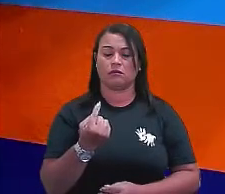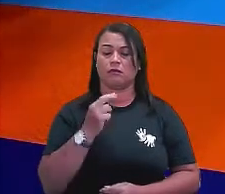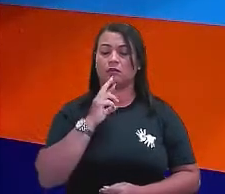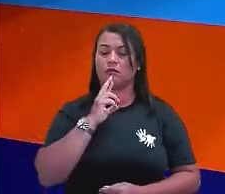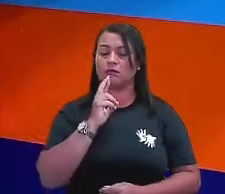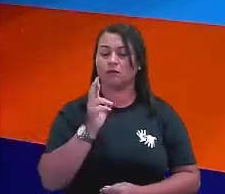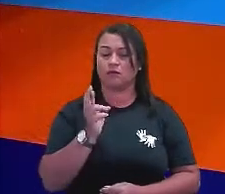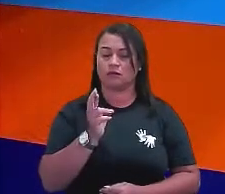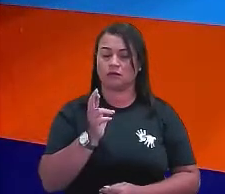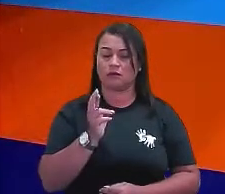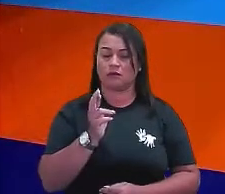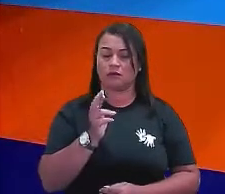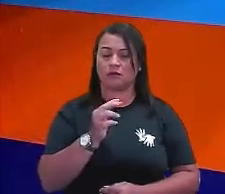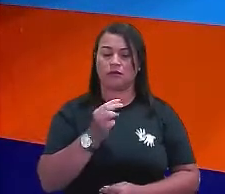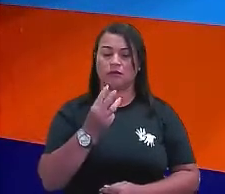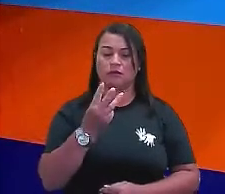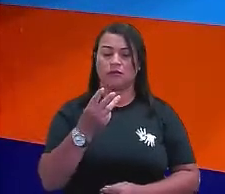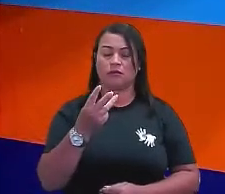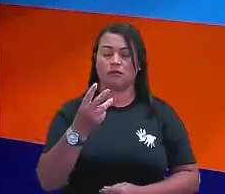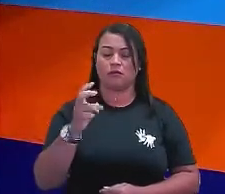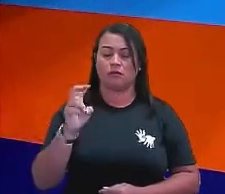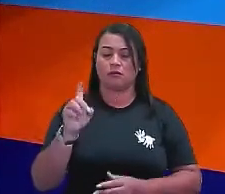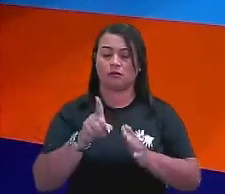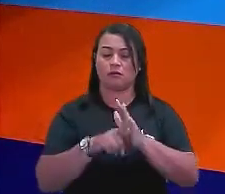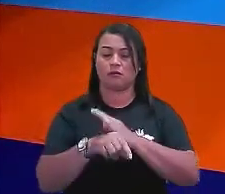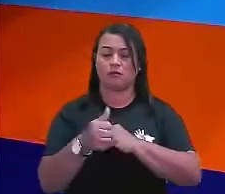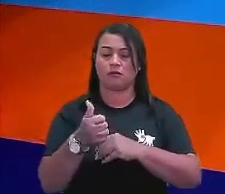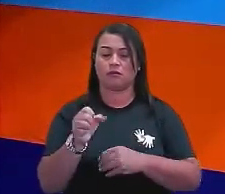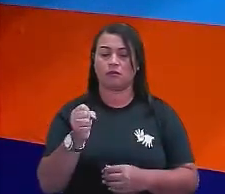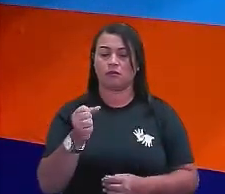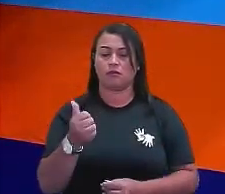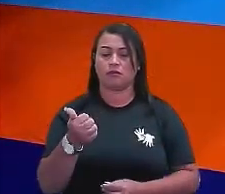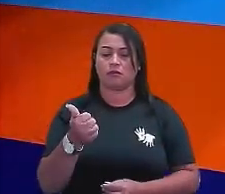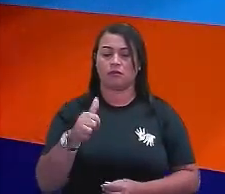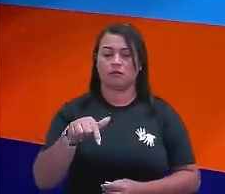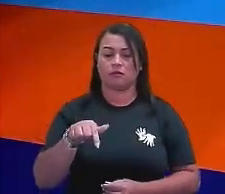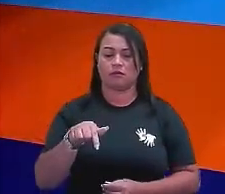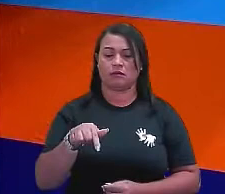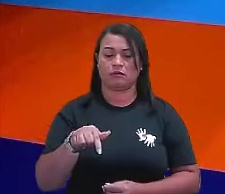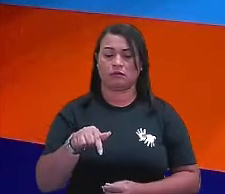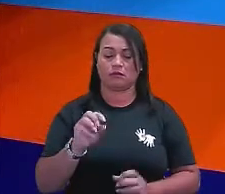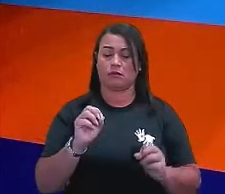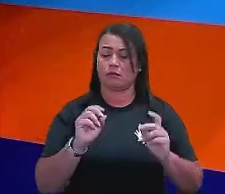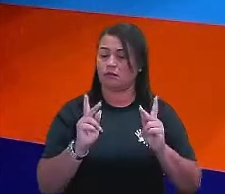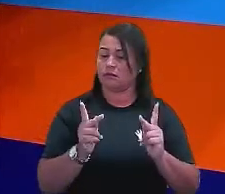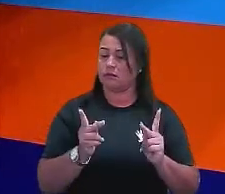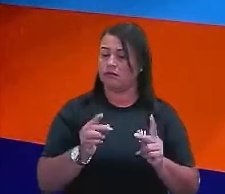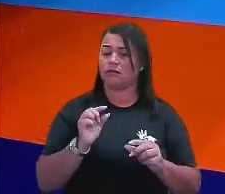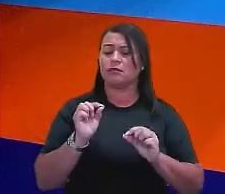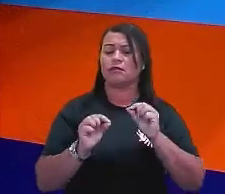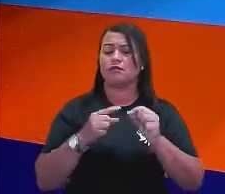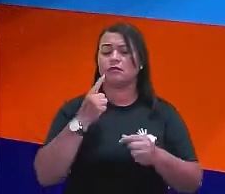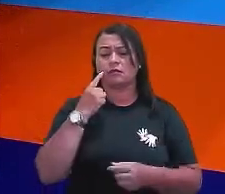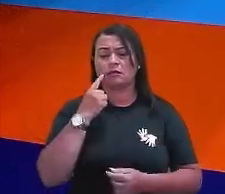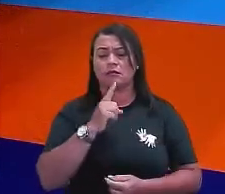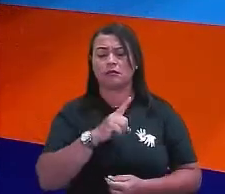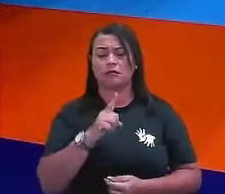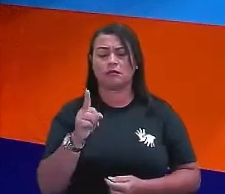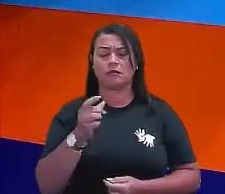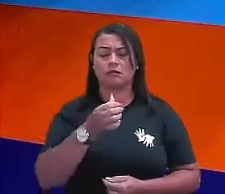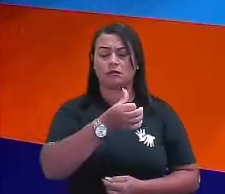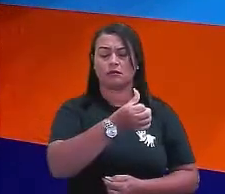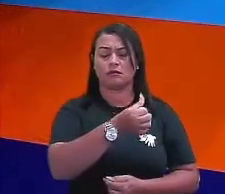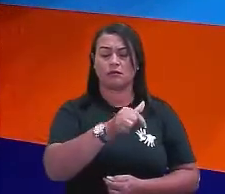certo? Então, 35 menos 18 vai dar 17, tá? Agora a gente vai fazer